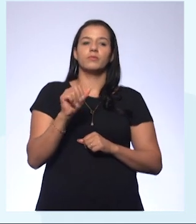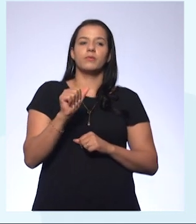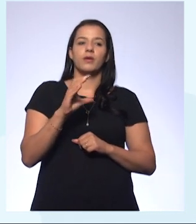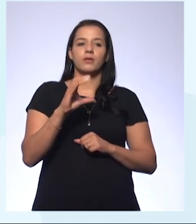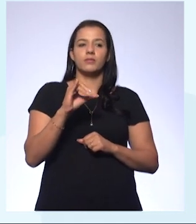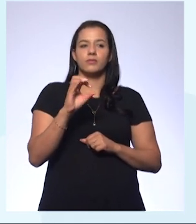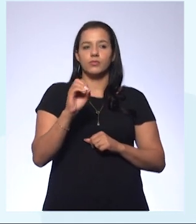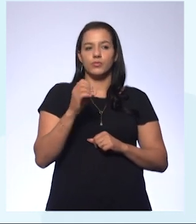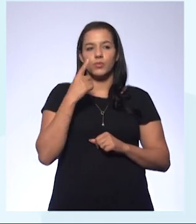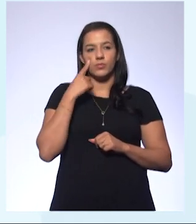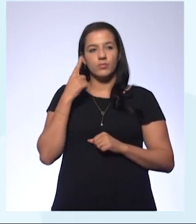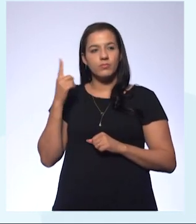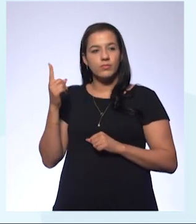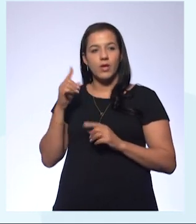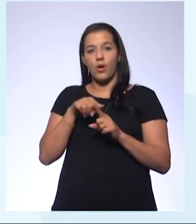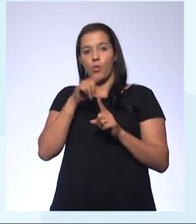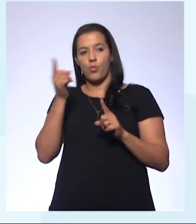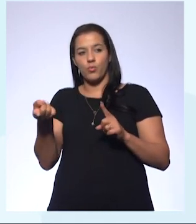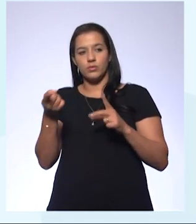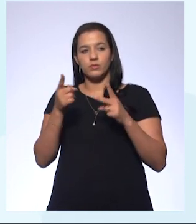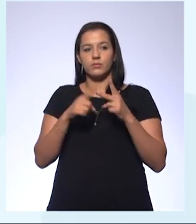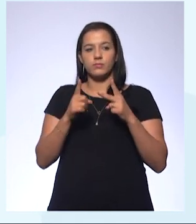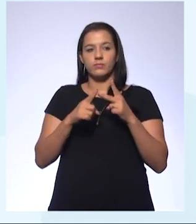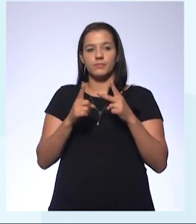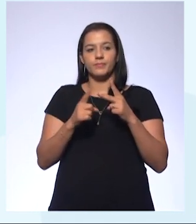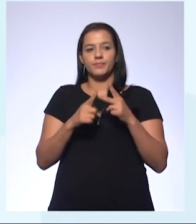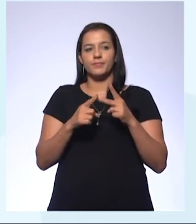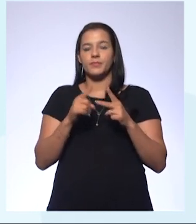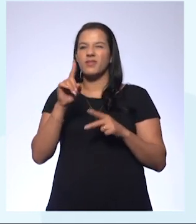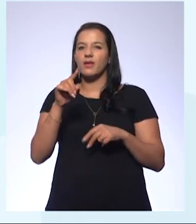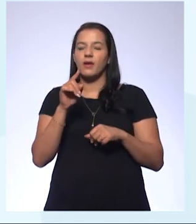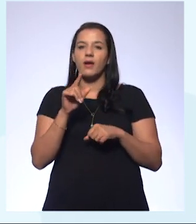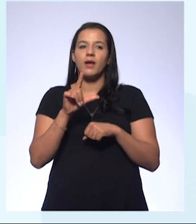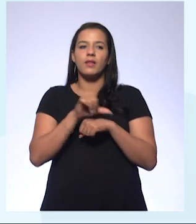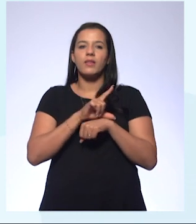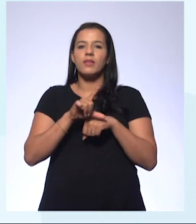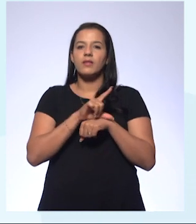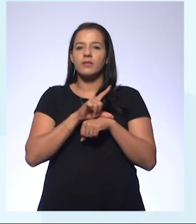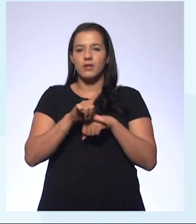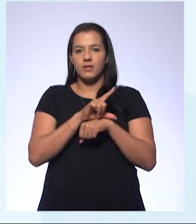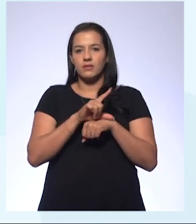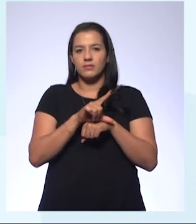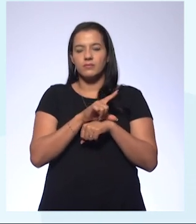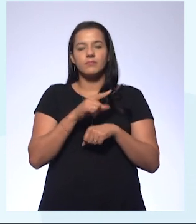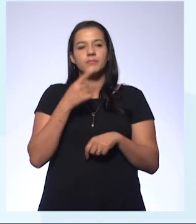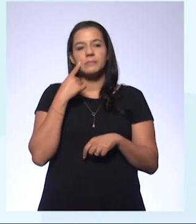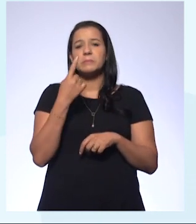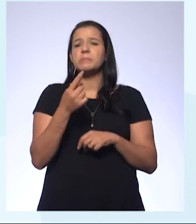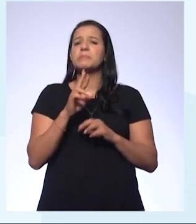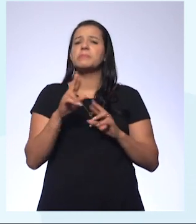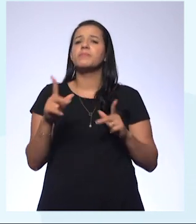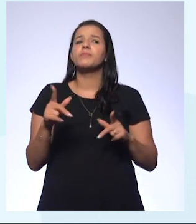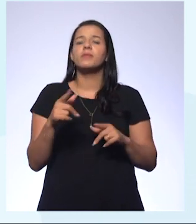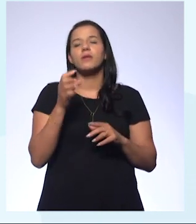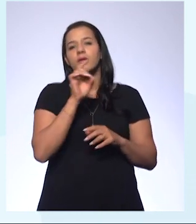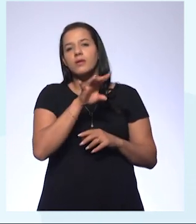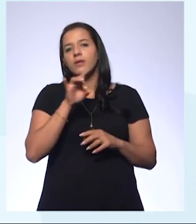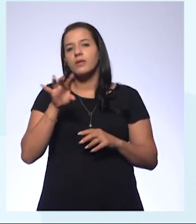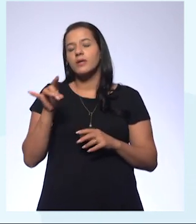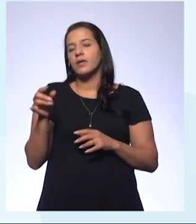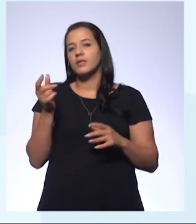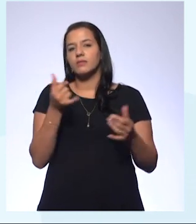que os elétrons desse átomo mudassem de nível e, no retorno, ele emite luz. E a luz, nesse caso, é dessa